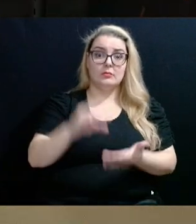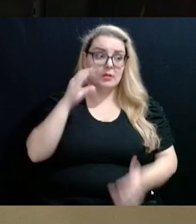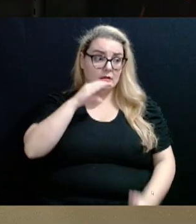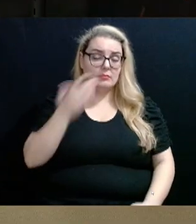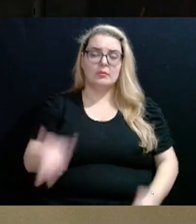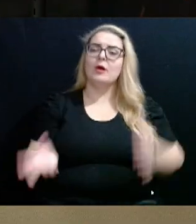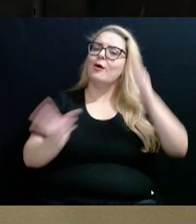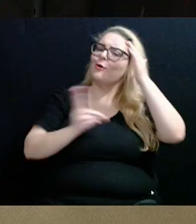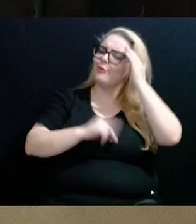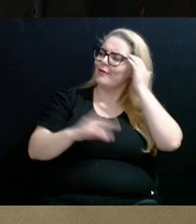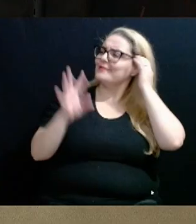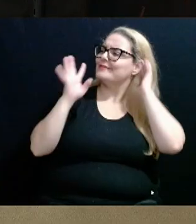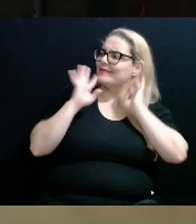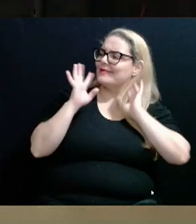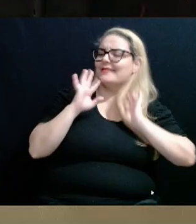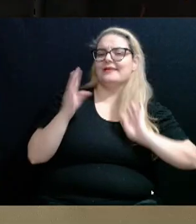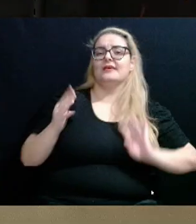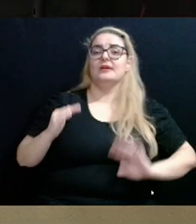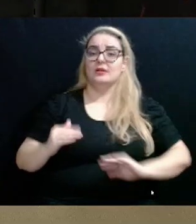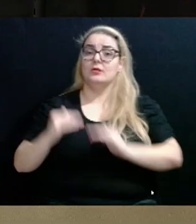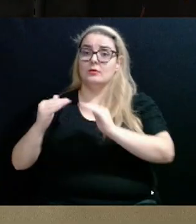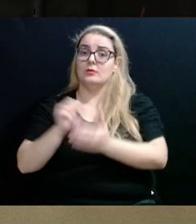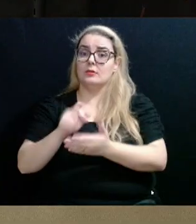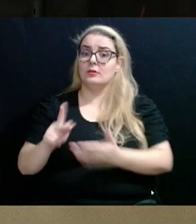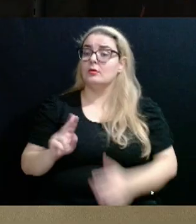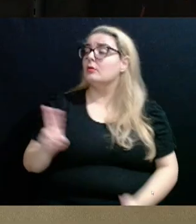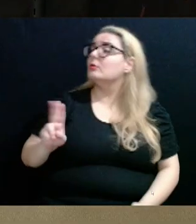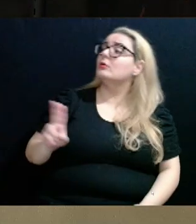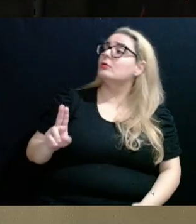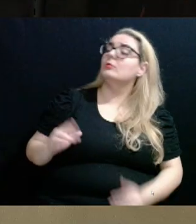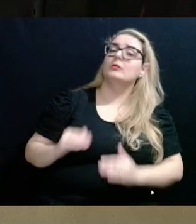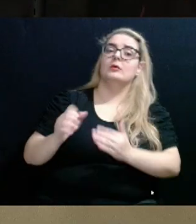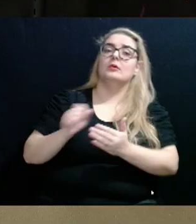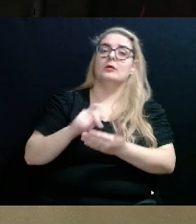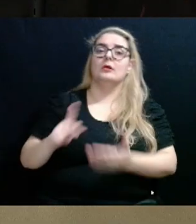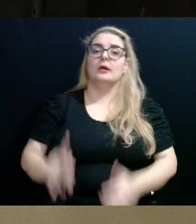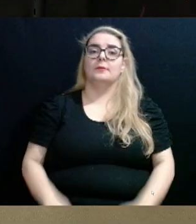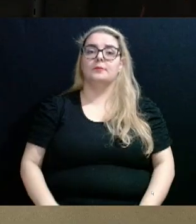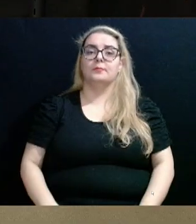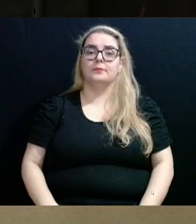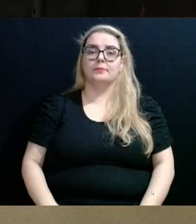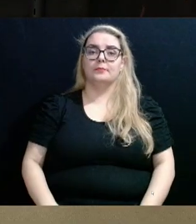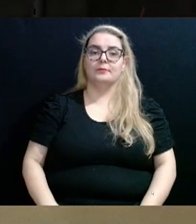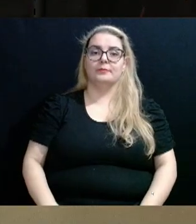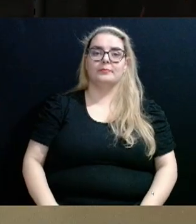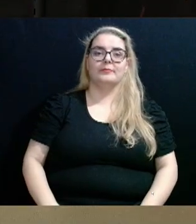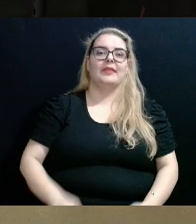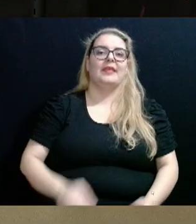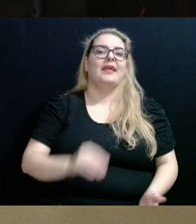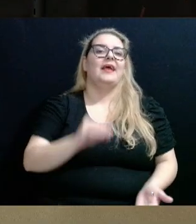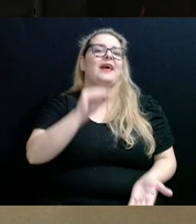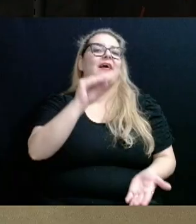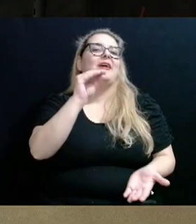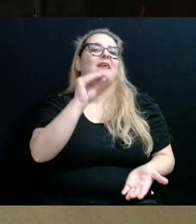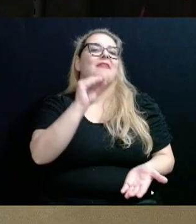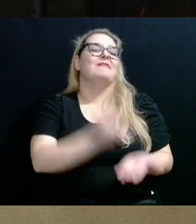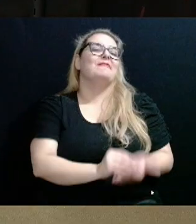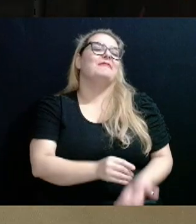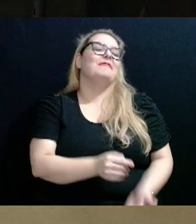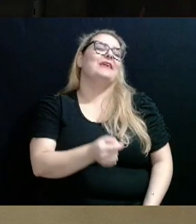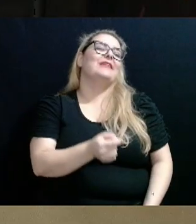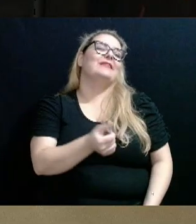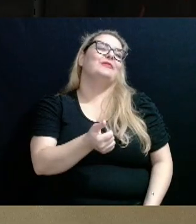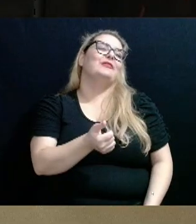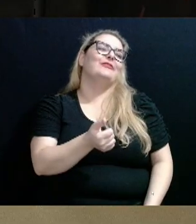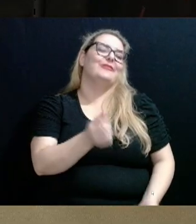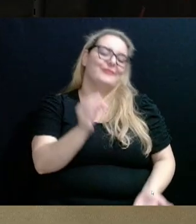desenvolveu o aplicativo. Qual que é o nome do aplicativo? O aplicativo chama Falta Pouco. Ah, falta pouco. Falta Muito pouco. bem, muito bem. E como é que